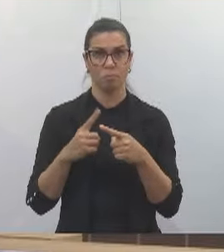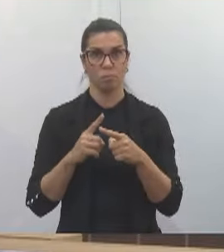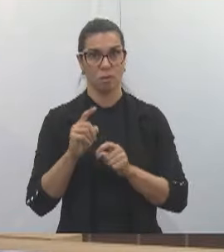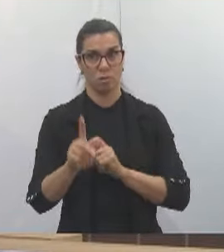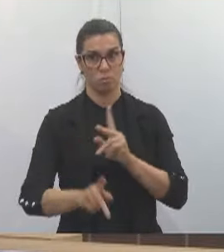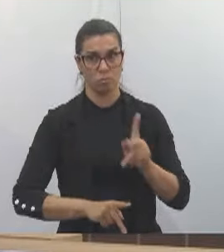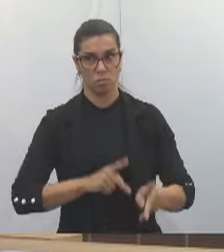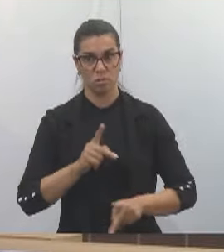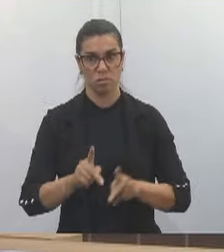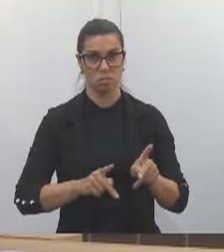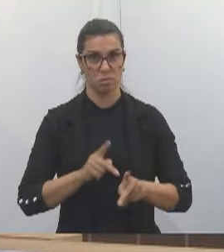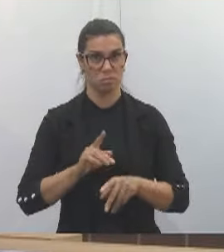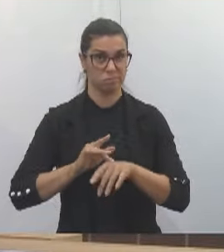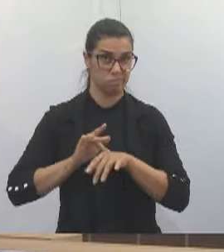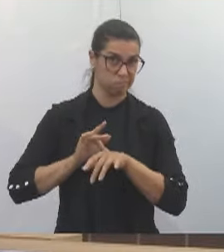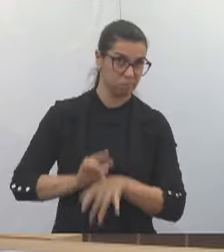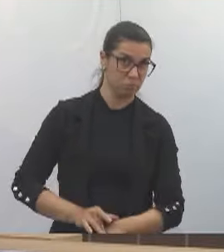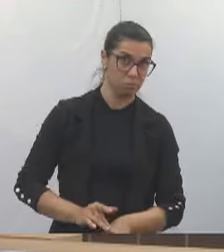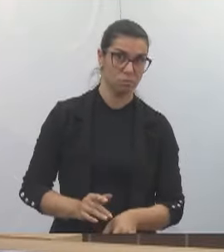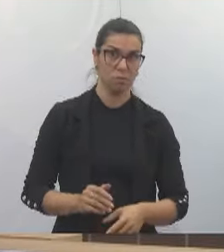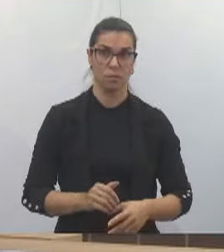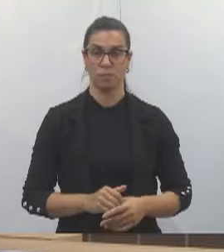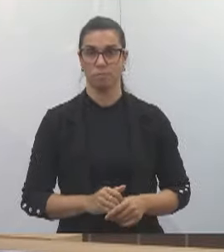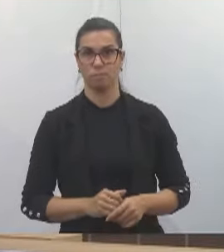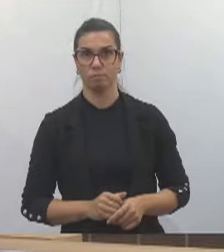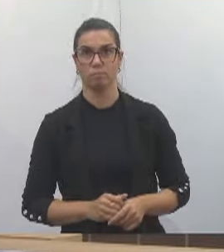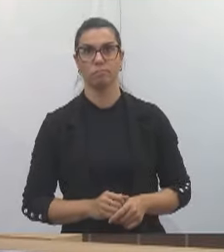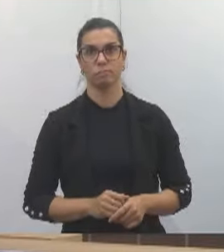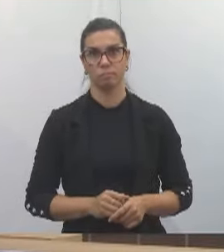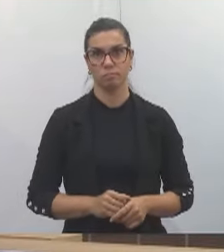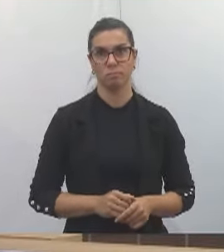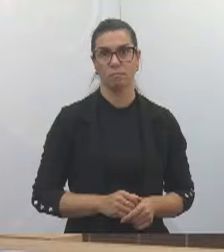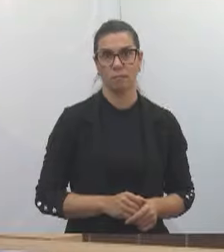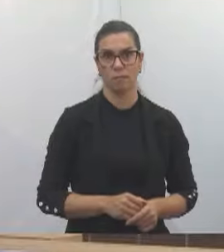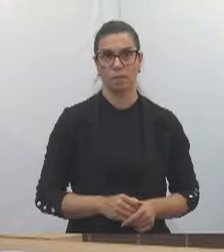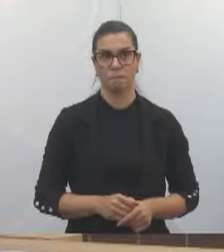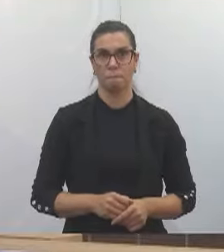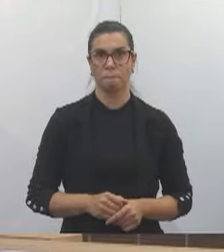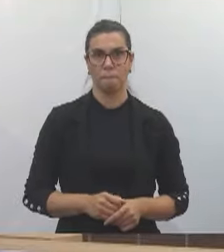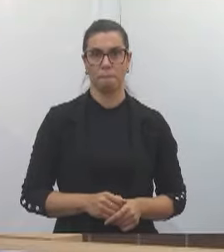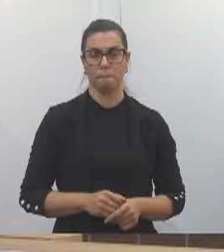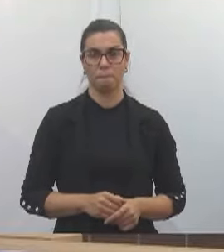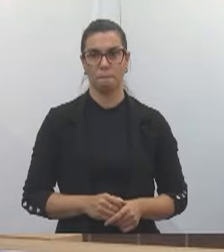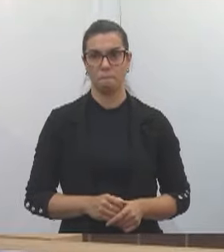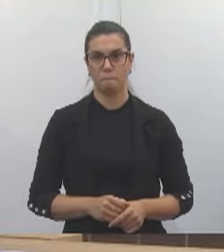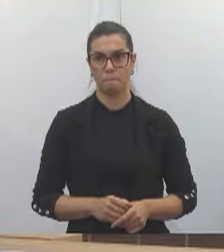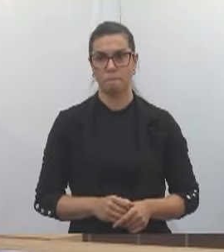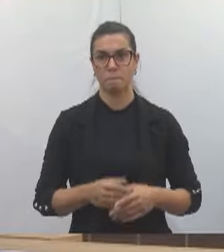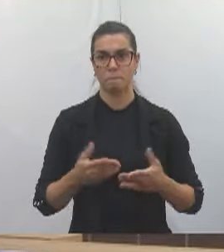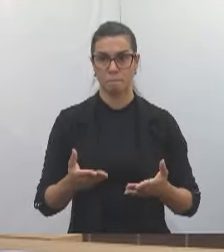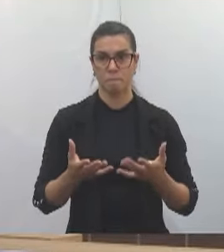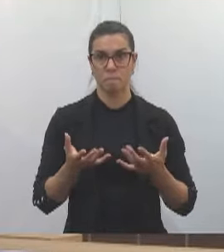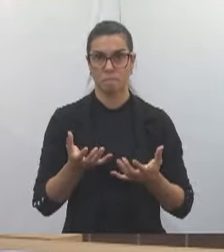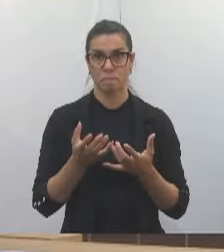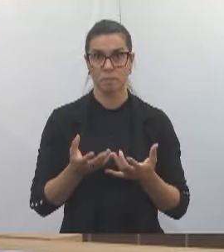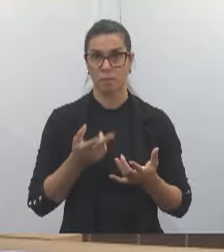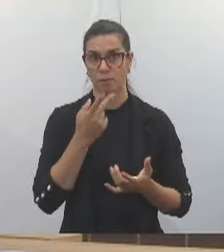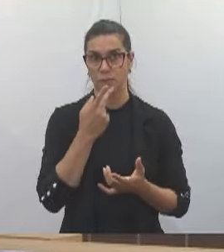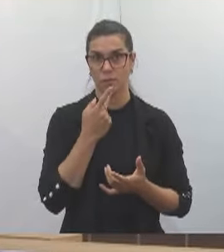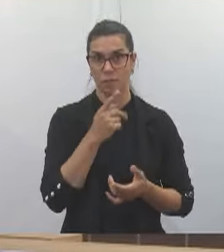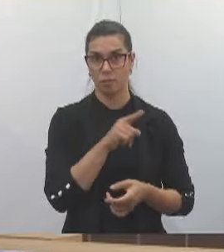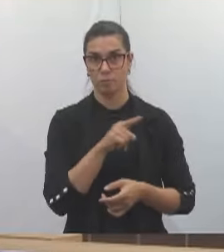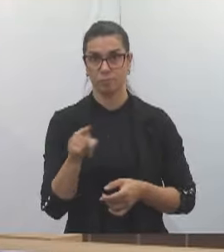está revoltada, viu, Sônia? A população está revoltada. Então, eu quero aqui falar para